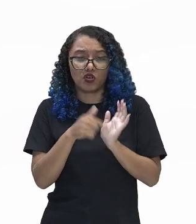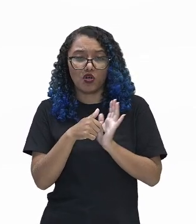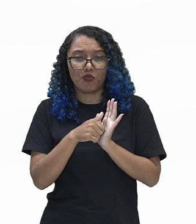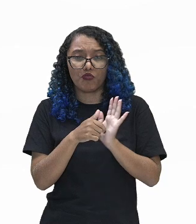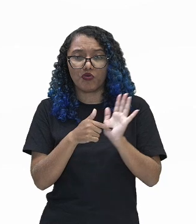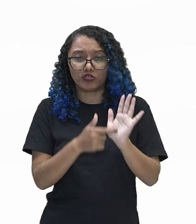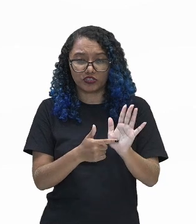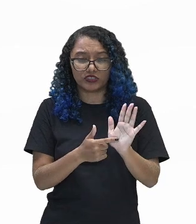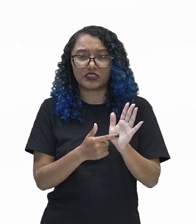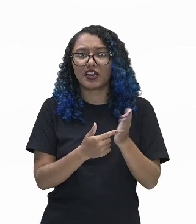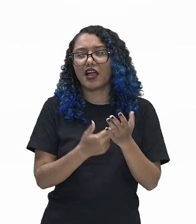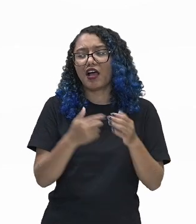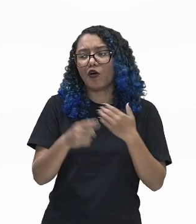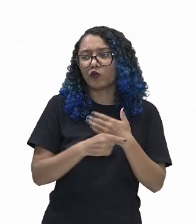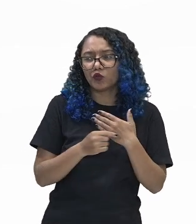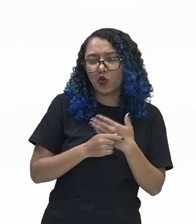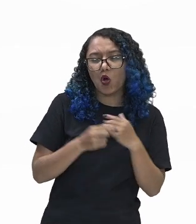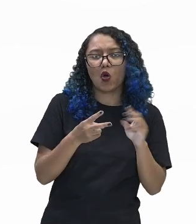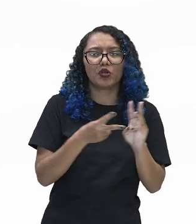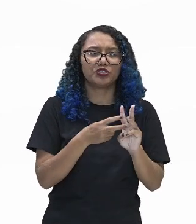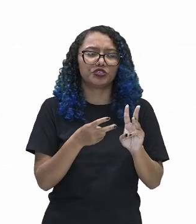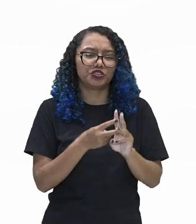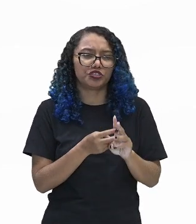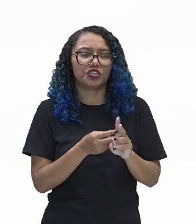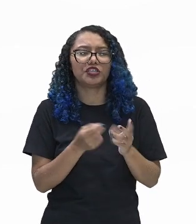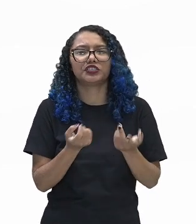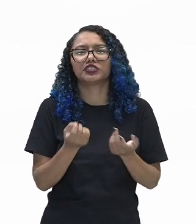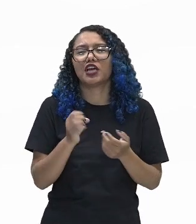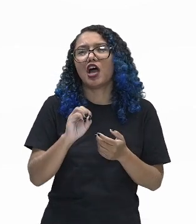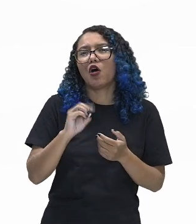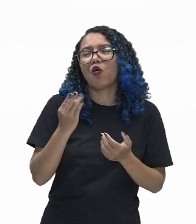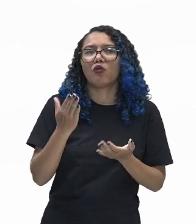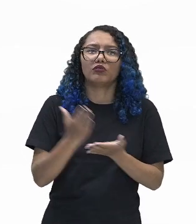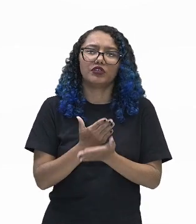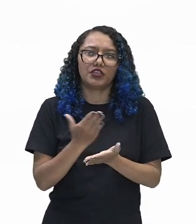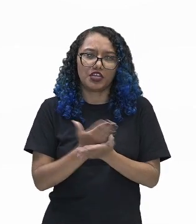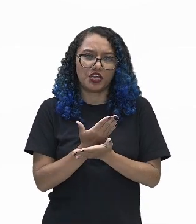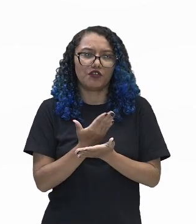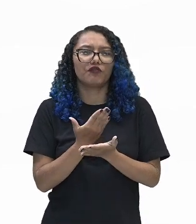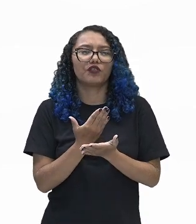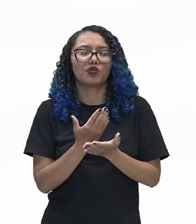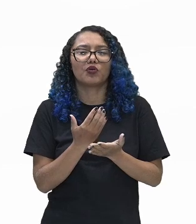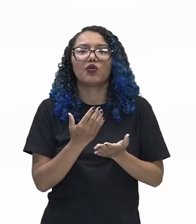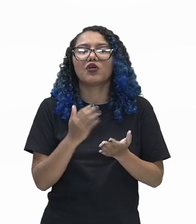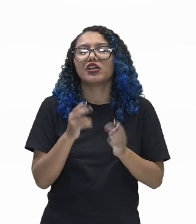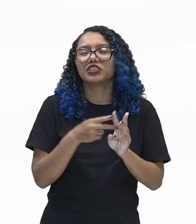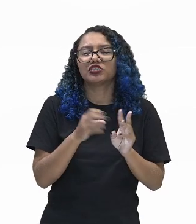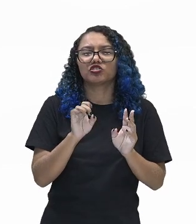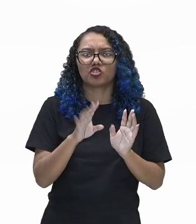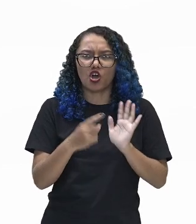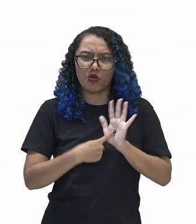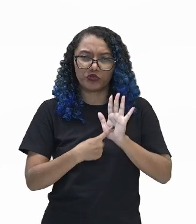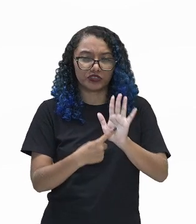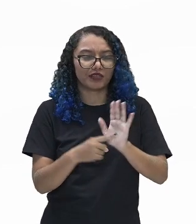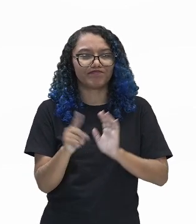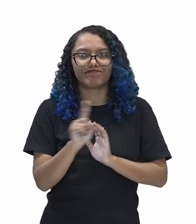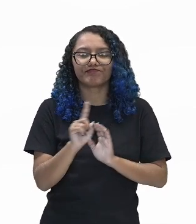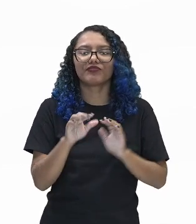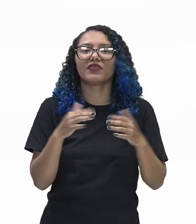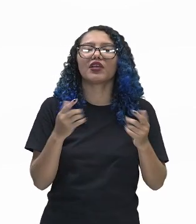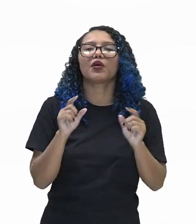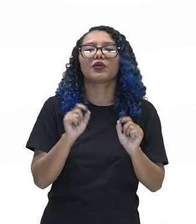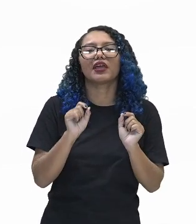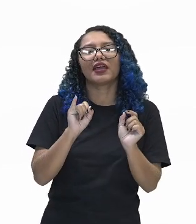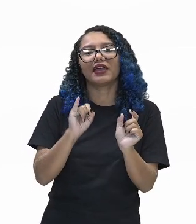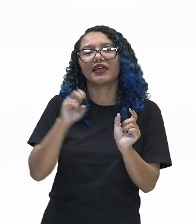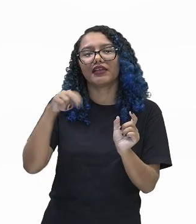da literatura indígena ou que existem obras da literatura indígena. É um processo de intercâmbio cultural. A gente já vai entender